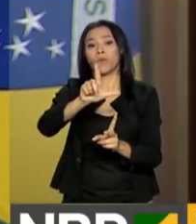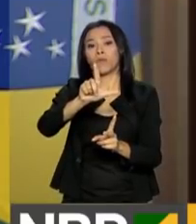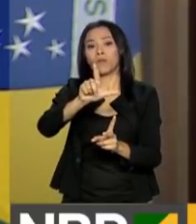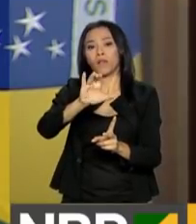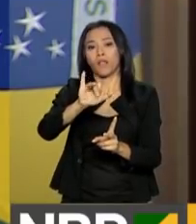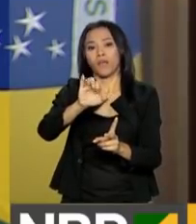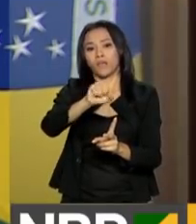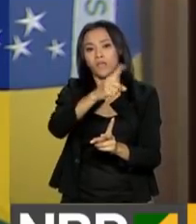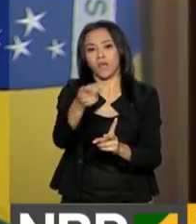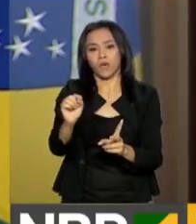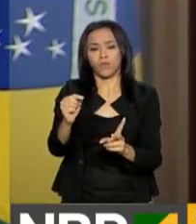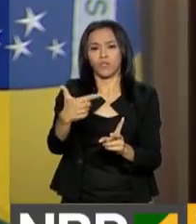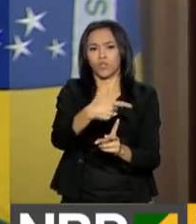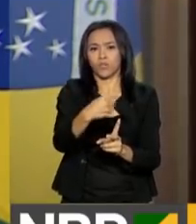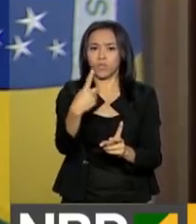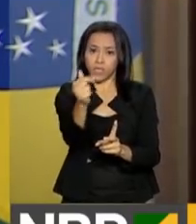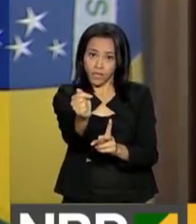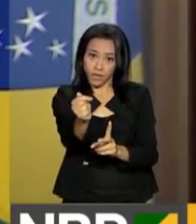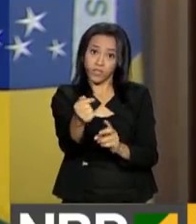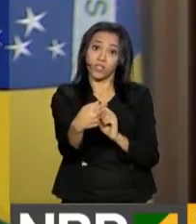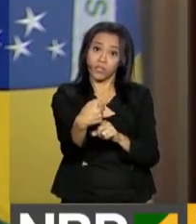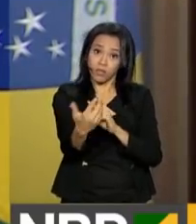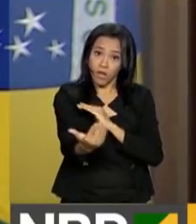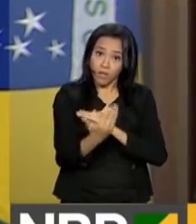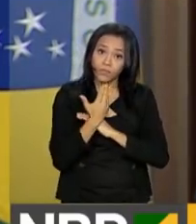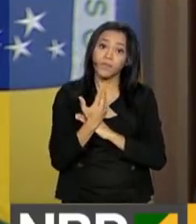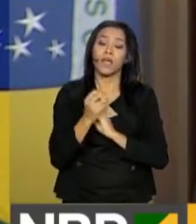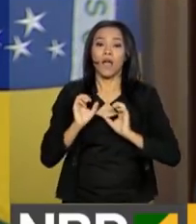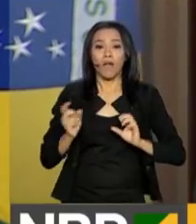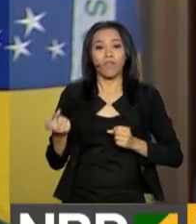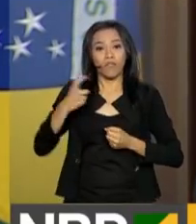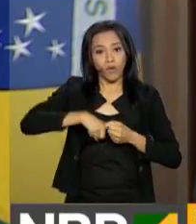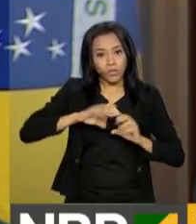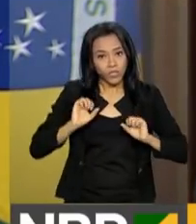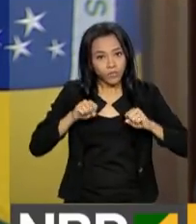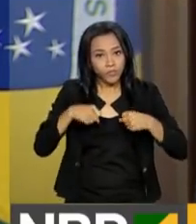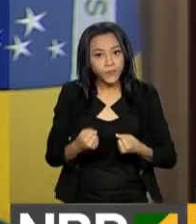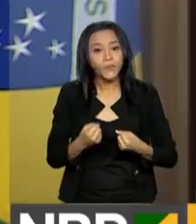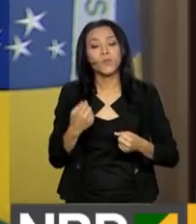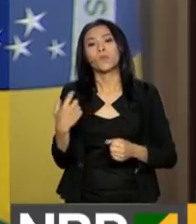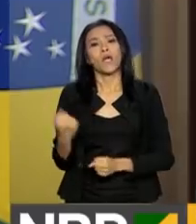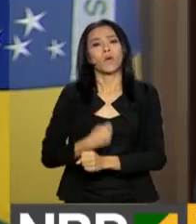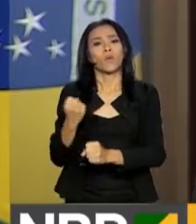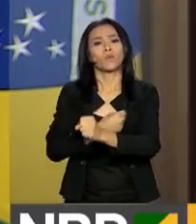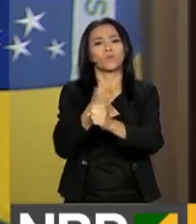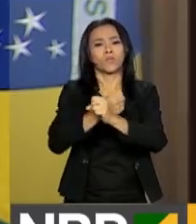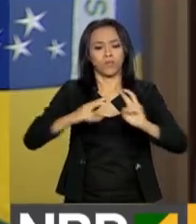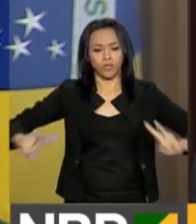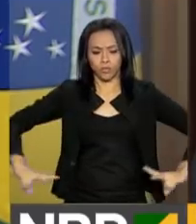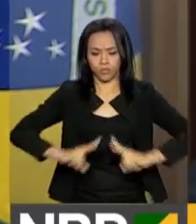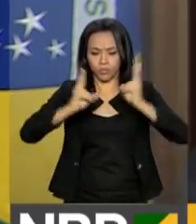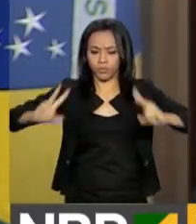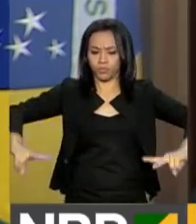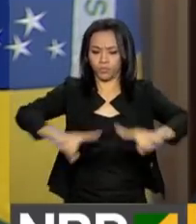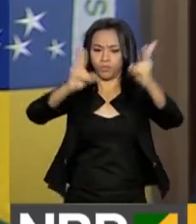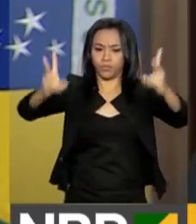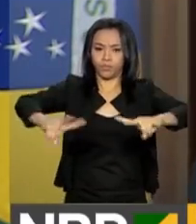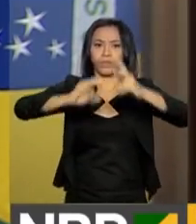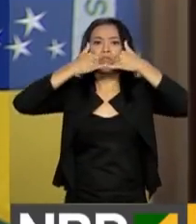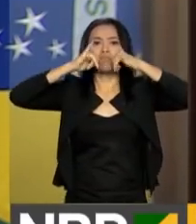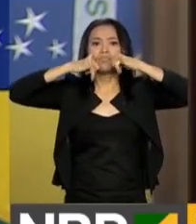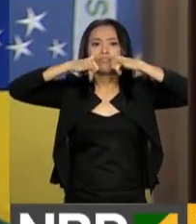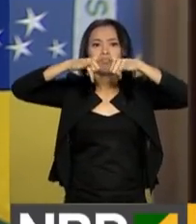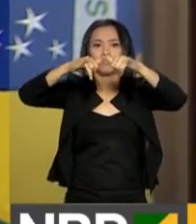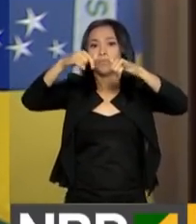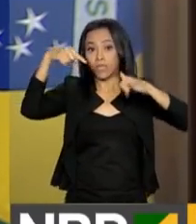e 17 durante a retomada do investimento em linhas de transmissão e subestações de tudo isso é que é o moderno eo